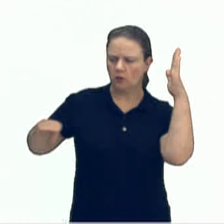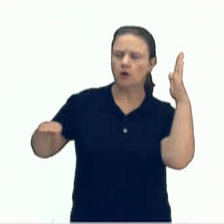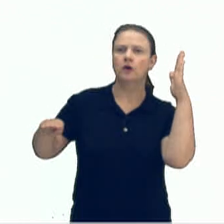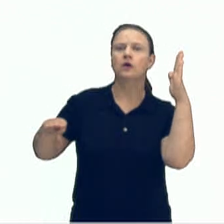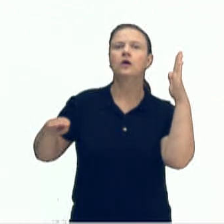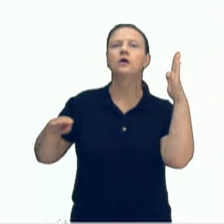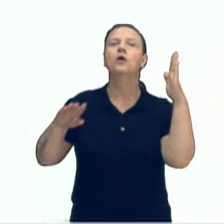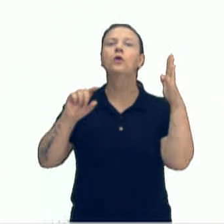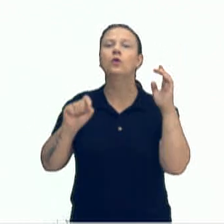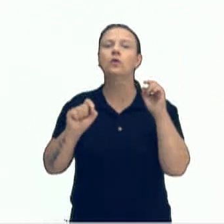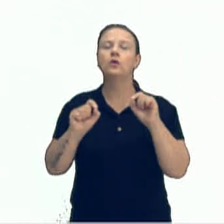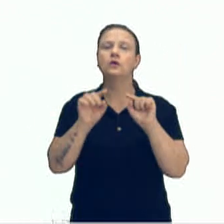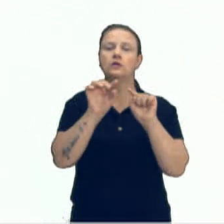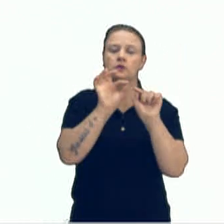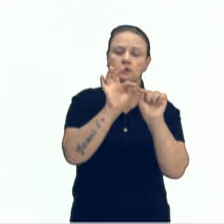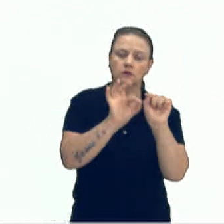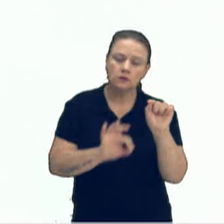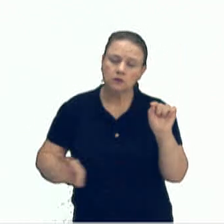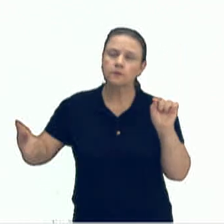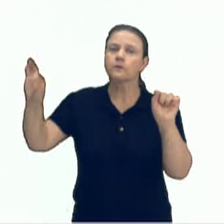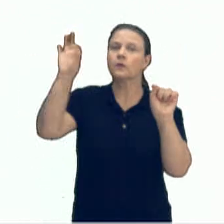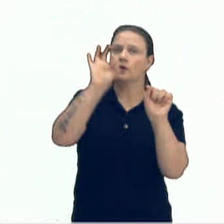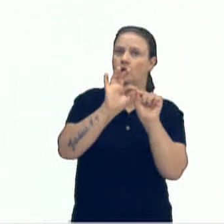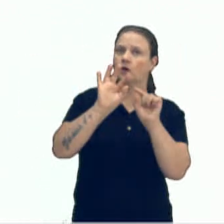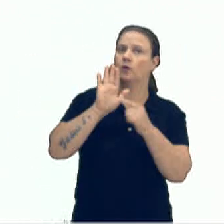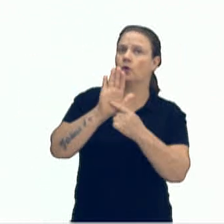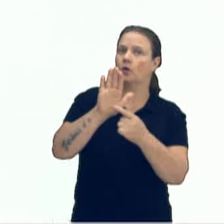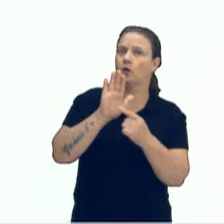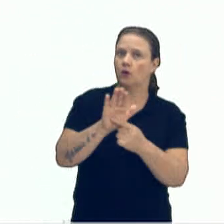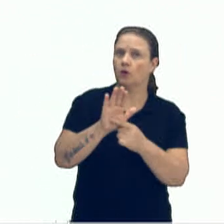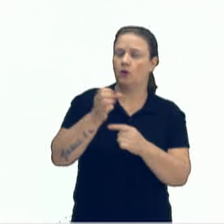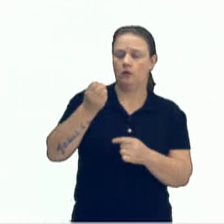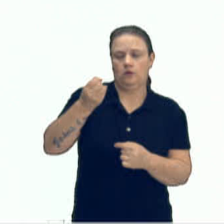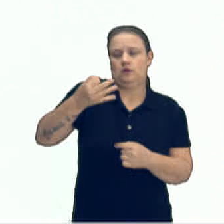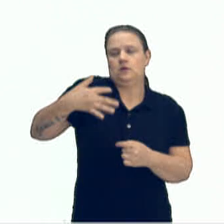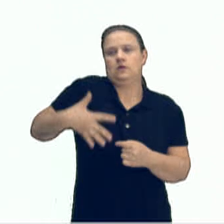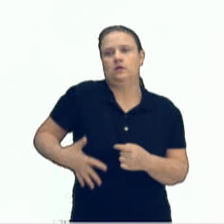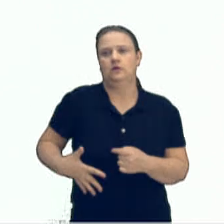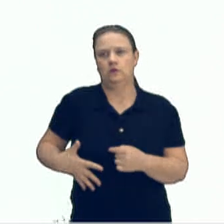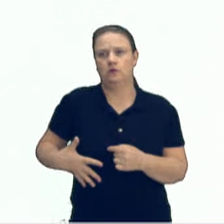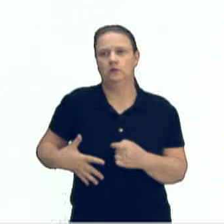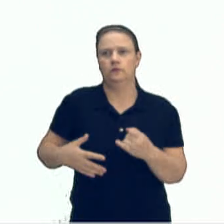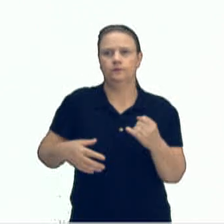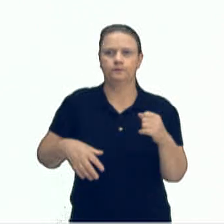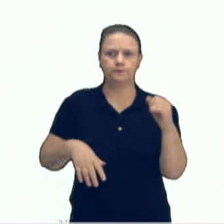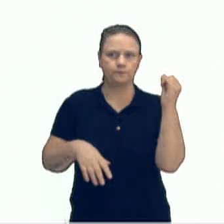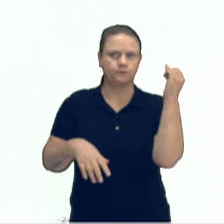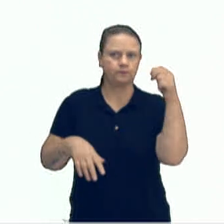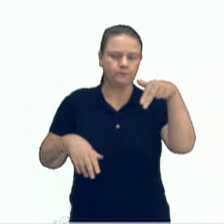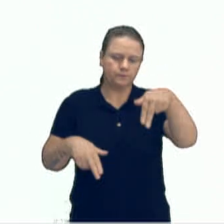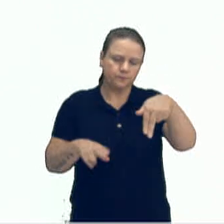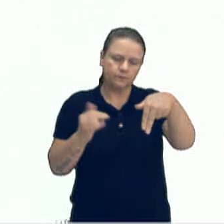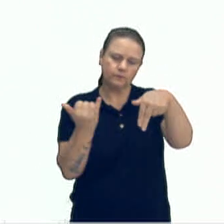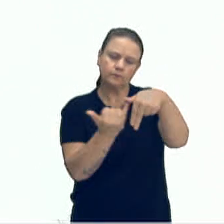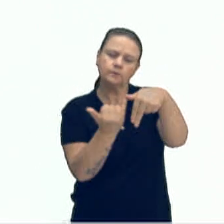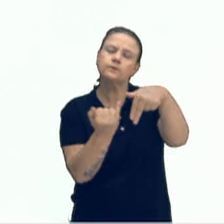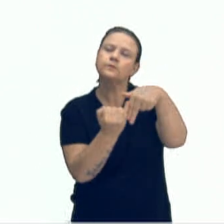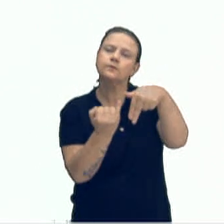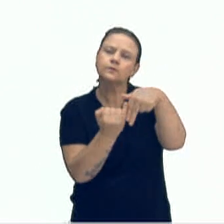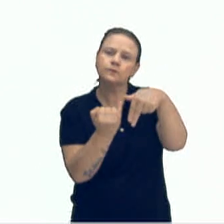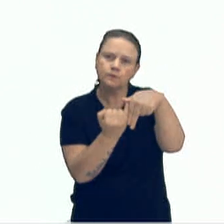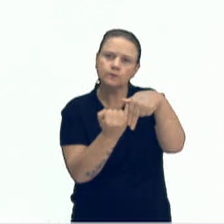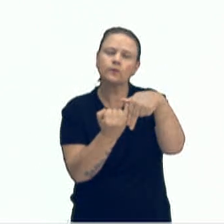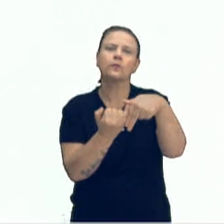por circunferências de raios com medidas dadas por números naturais e por 12 semirretas com extremidades na